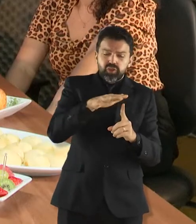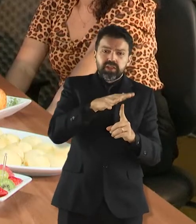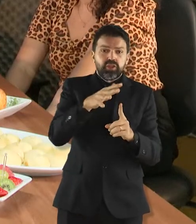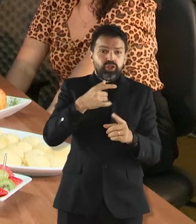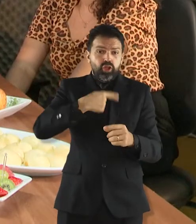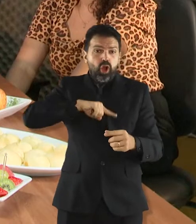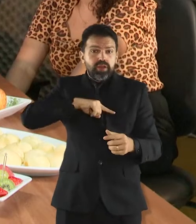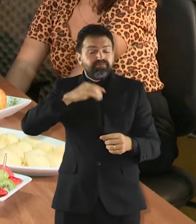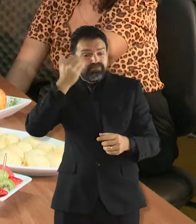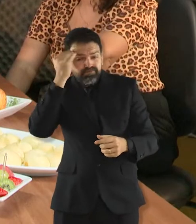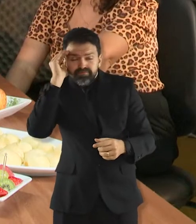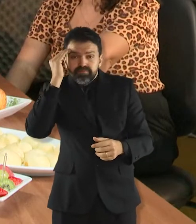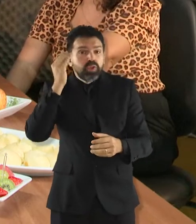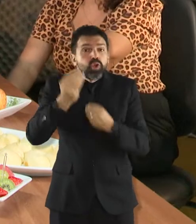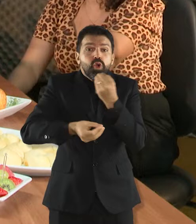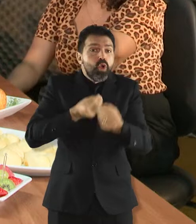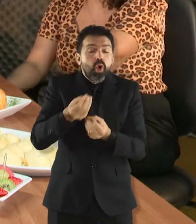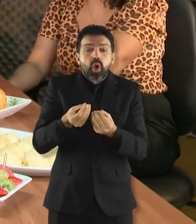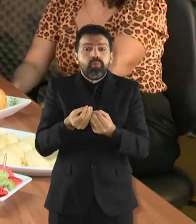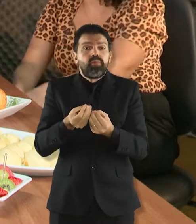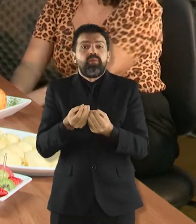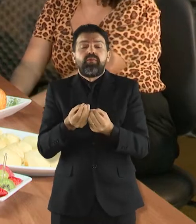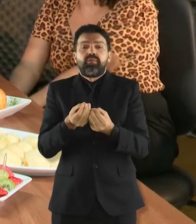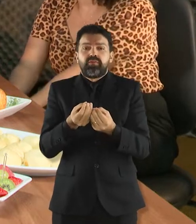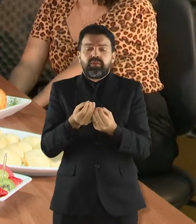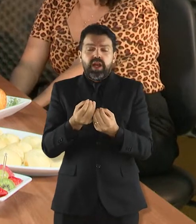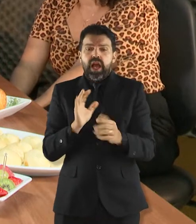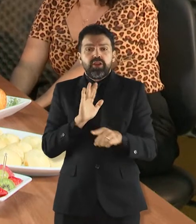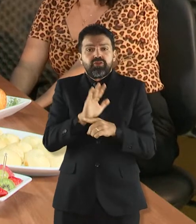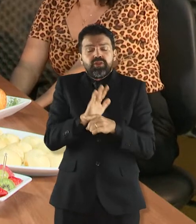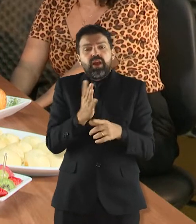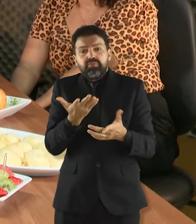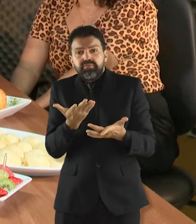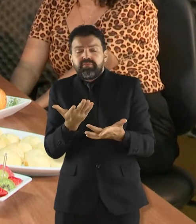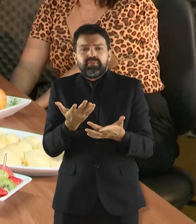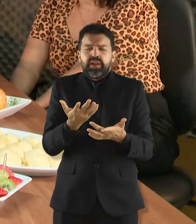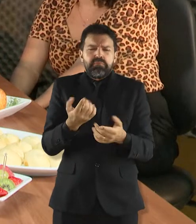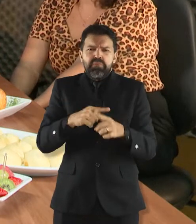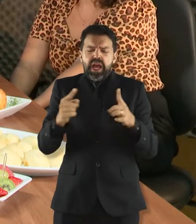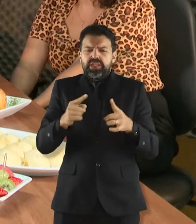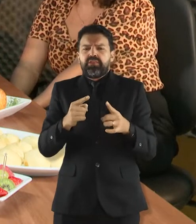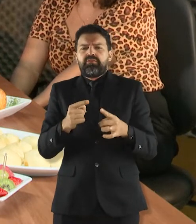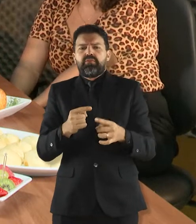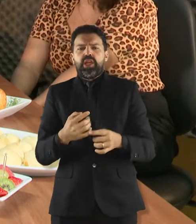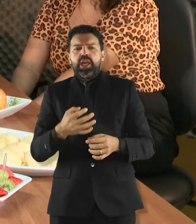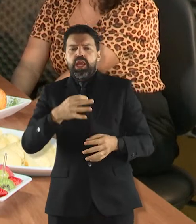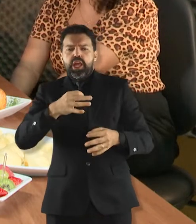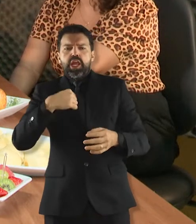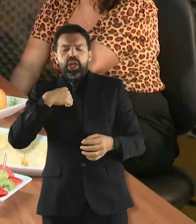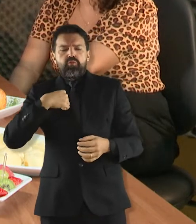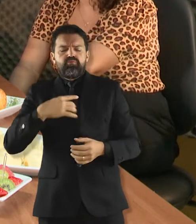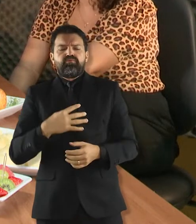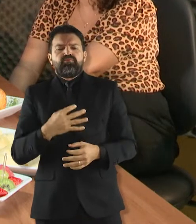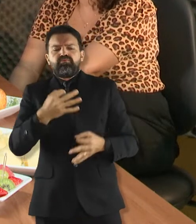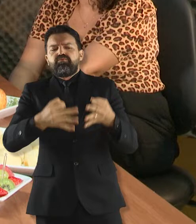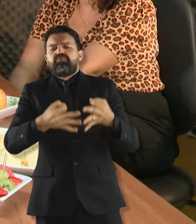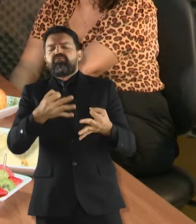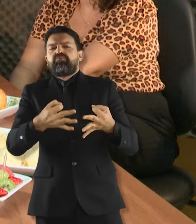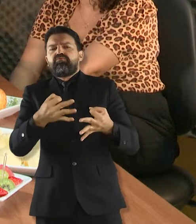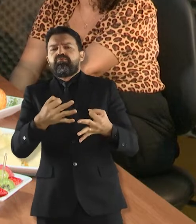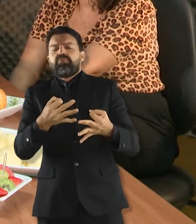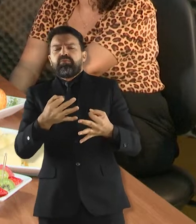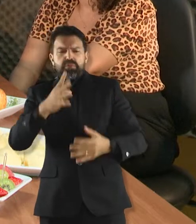entendimento, sabe? Assim, a gente não consegue, às vezes, a única coisa que eu posso fazer é não julgar. Com certeza, Entendeu? não é o nosso papel, né? A também.